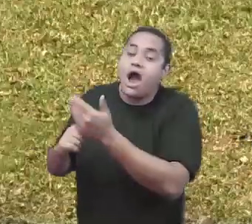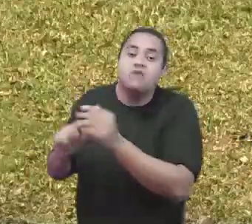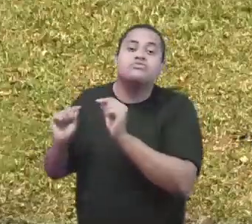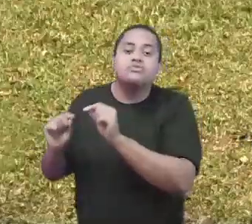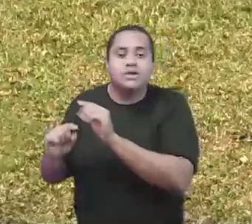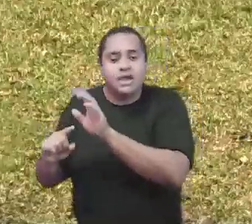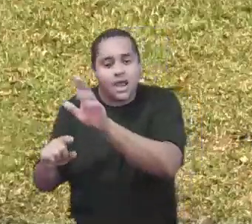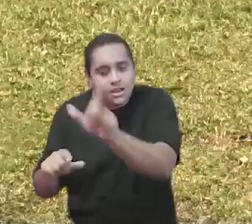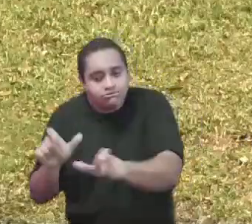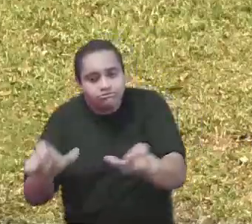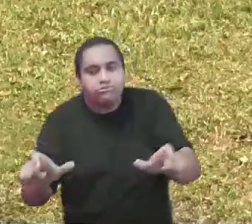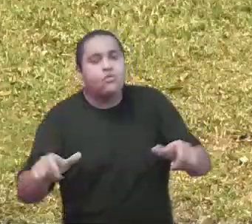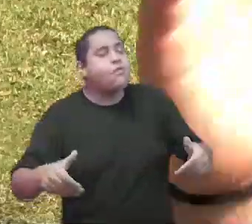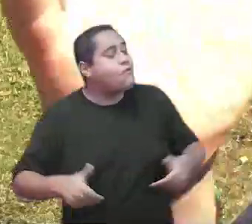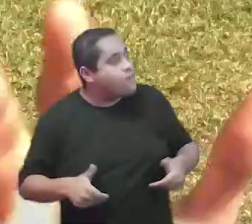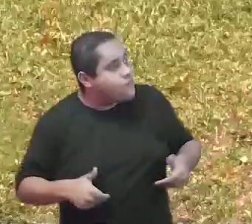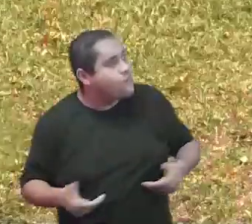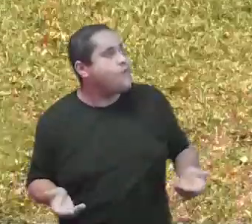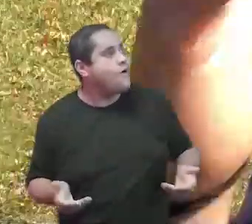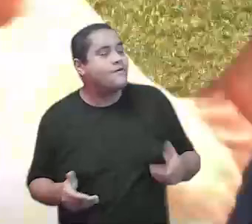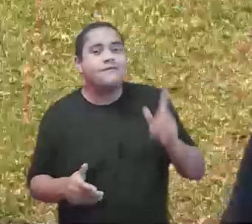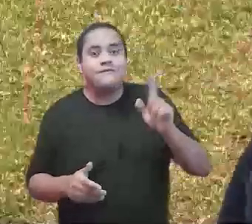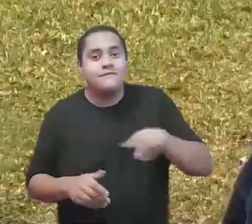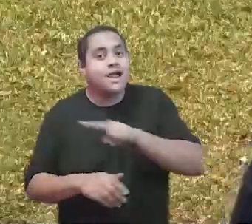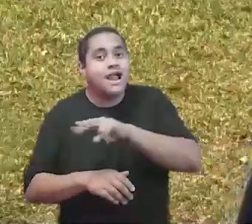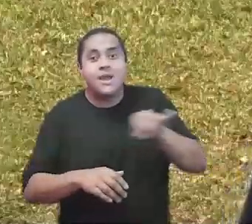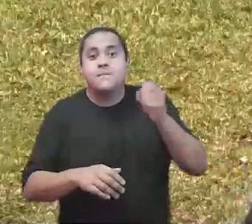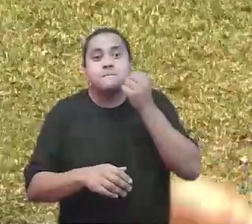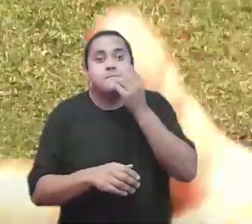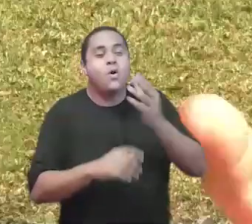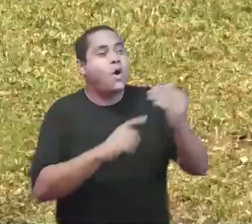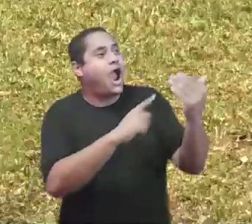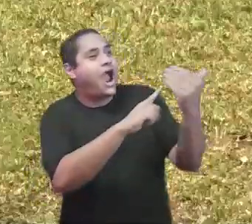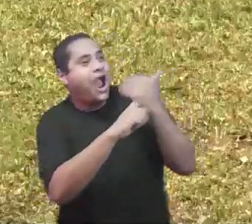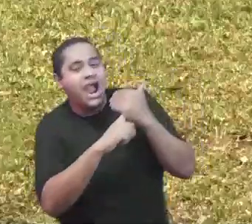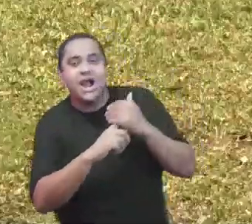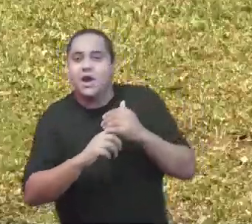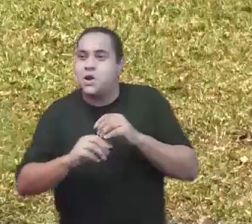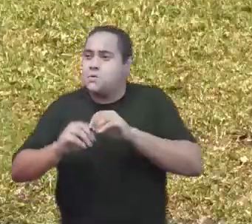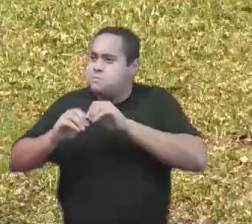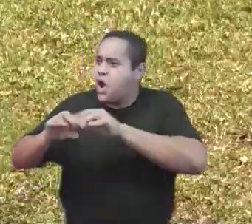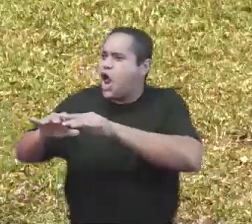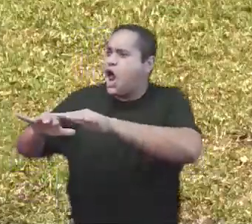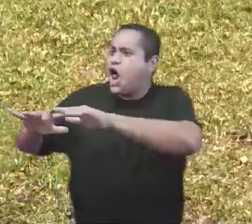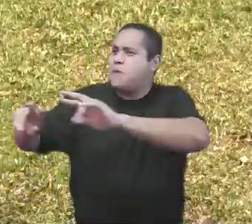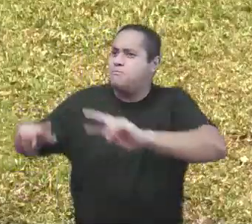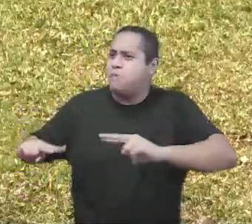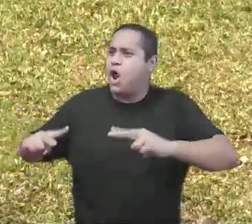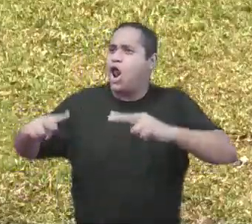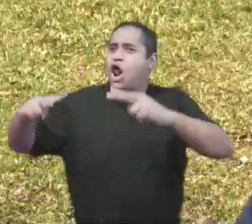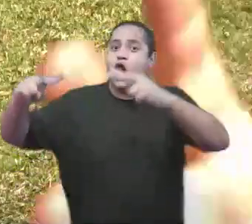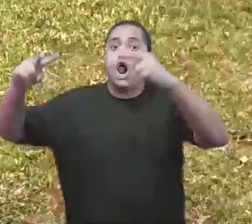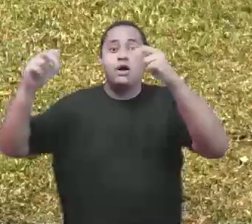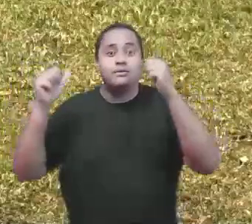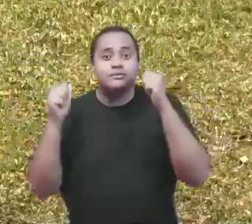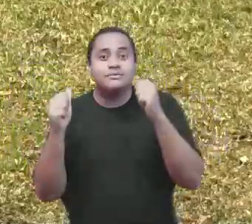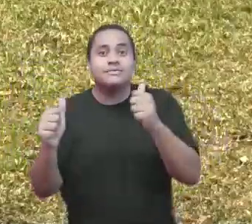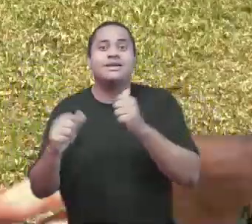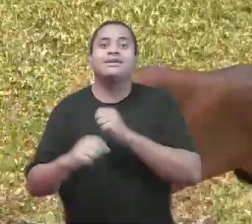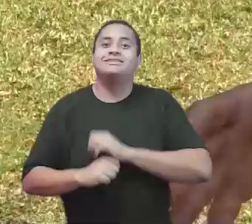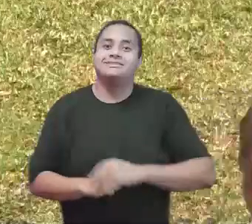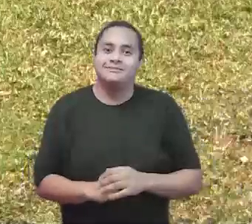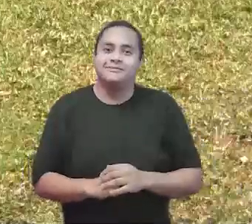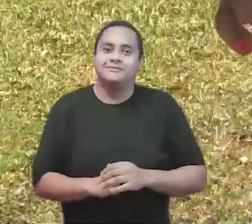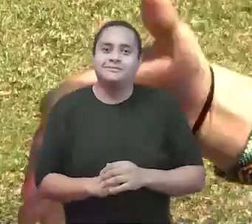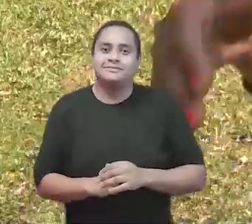fome. Ou seja, vai ser um milagre, espero, da multiplicação do dinheiro. Como pegar o dinheiro da doação para manter